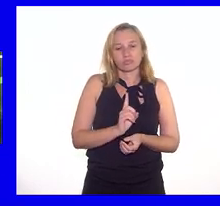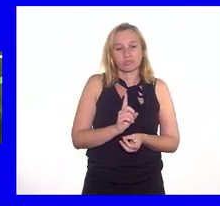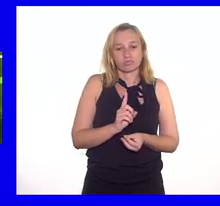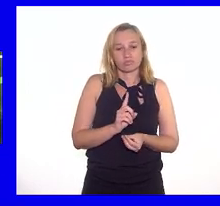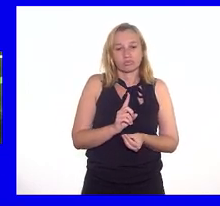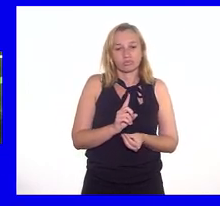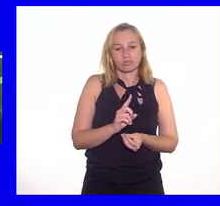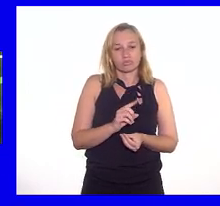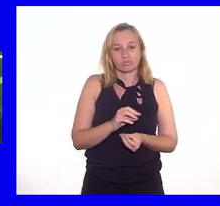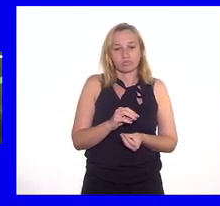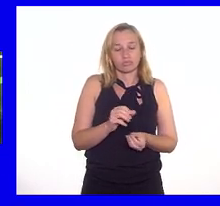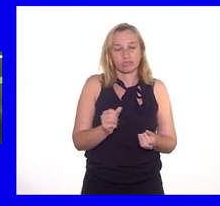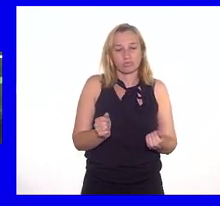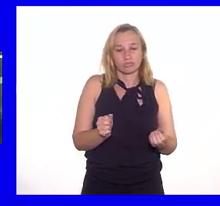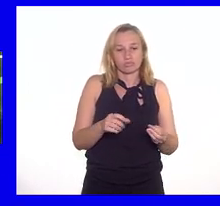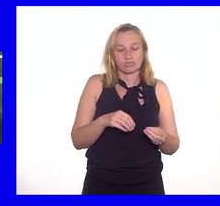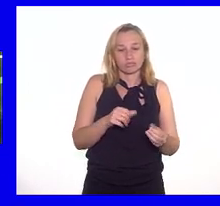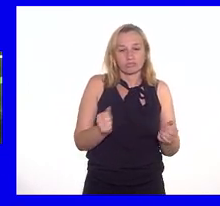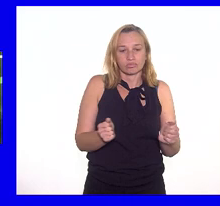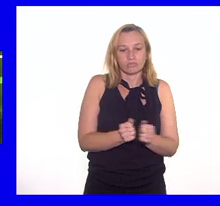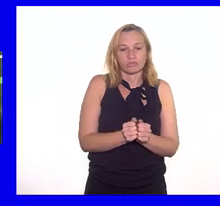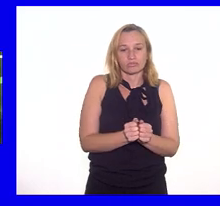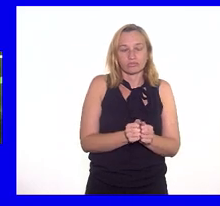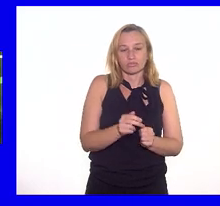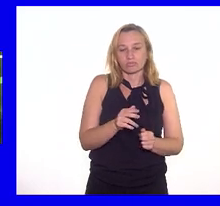nenhuma caminhada, porque